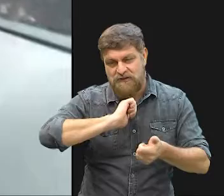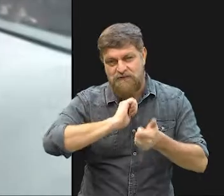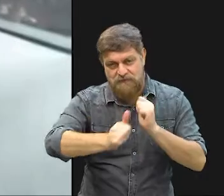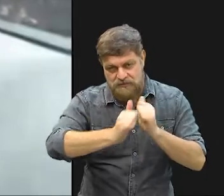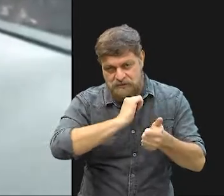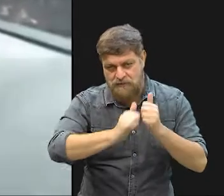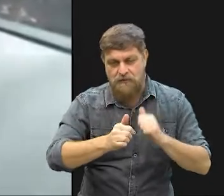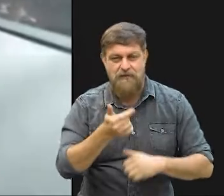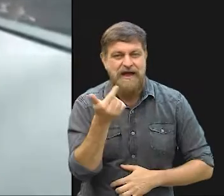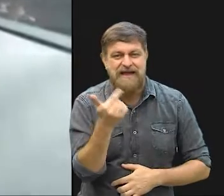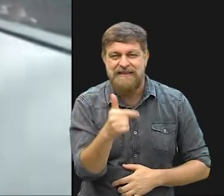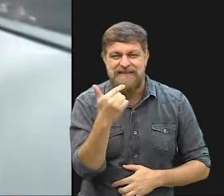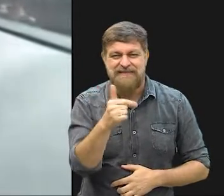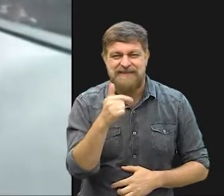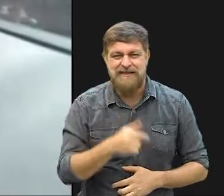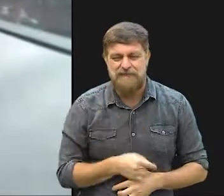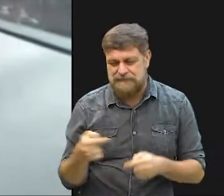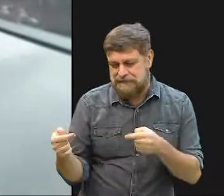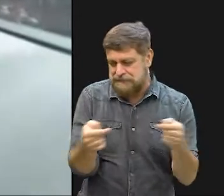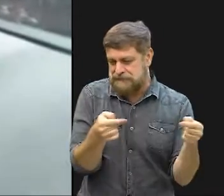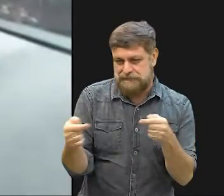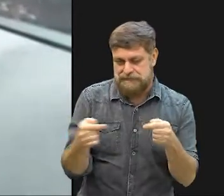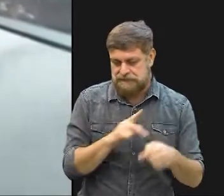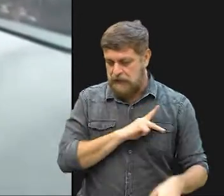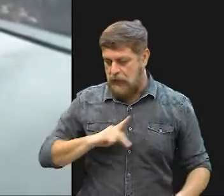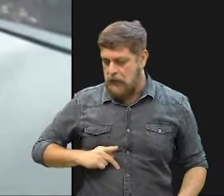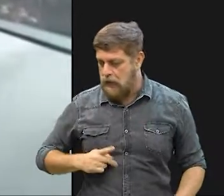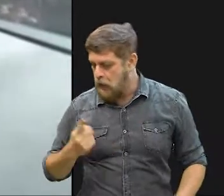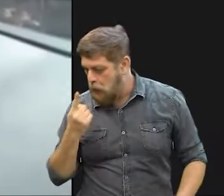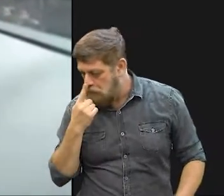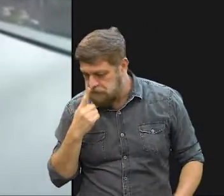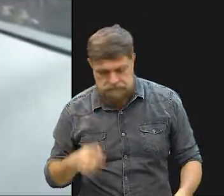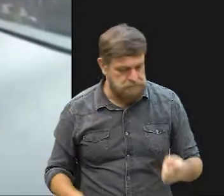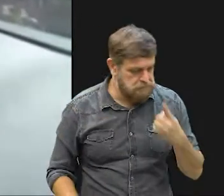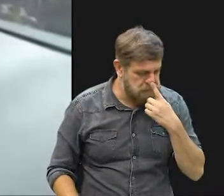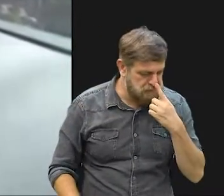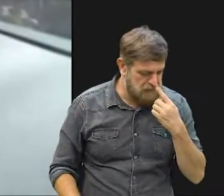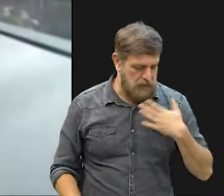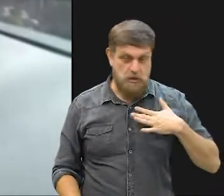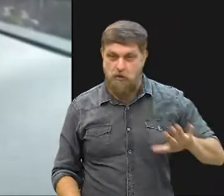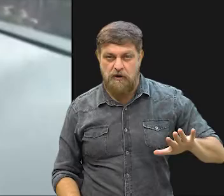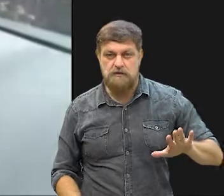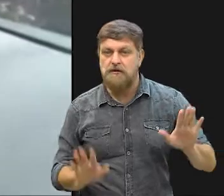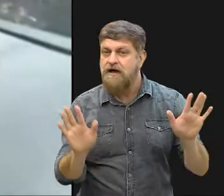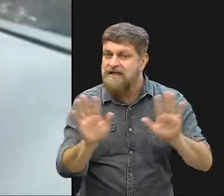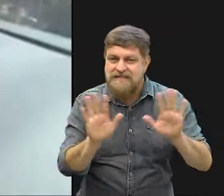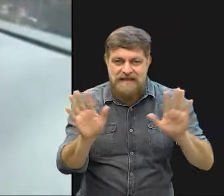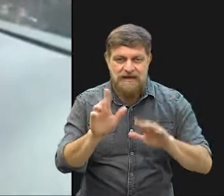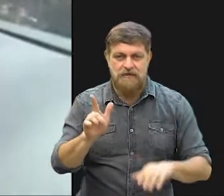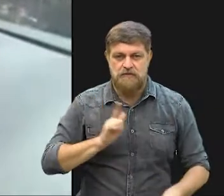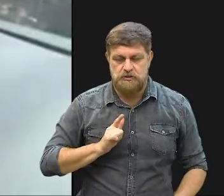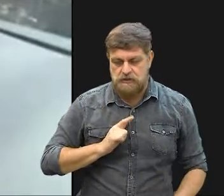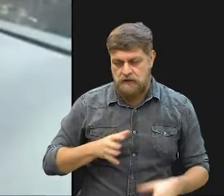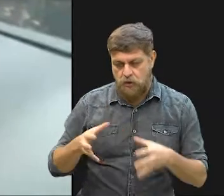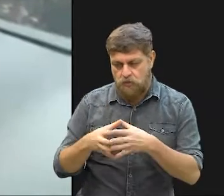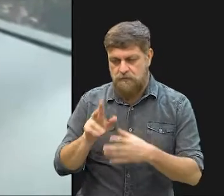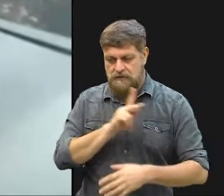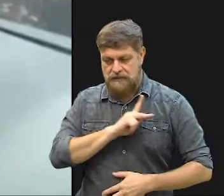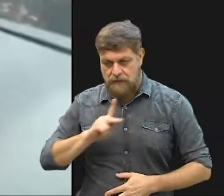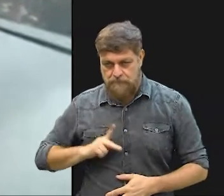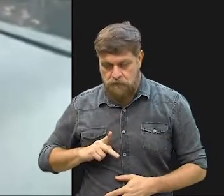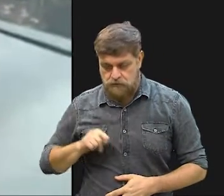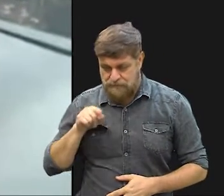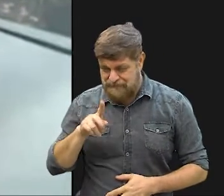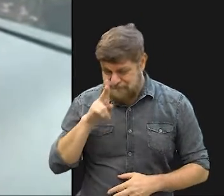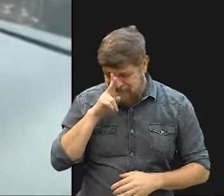futebol, não existe mais aquela história, né? Gosto só de A e não de B. Mas tinha equipe na Ponte, porém a